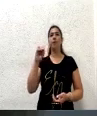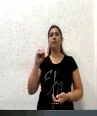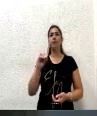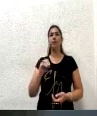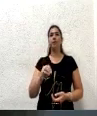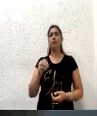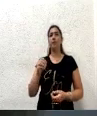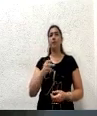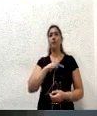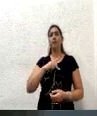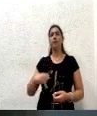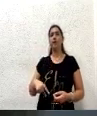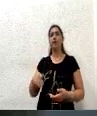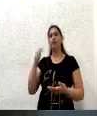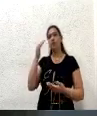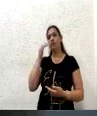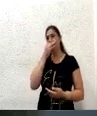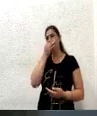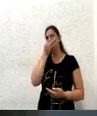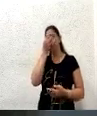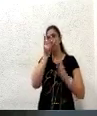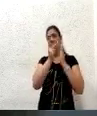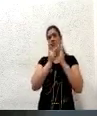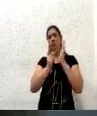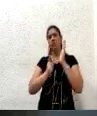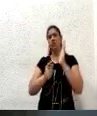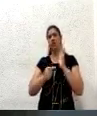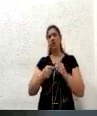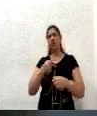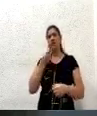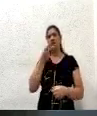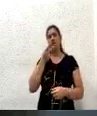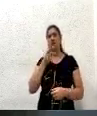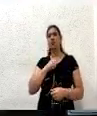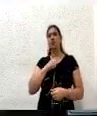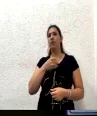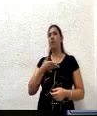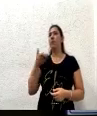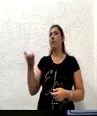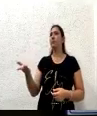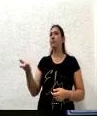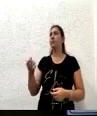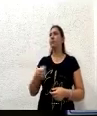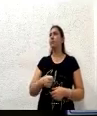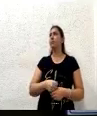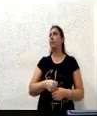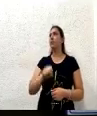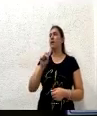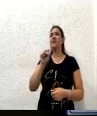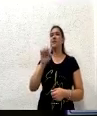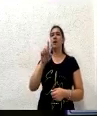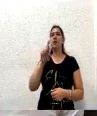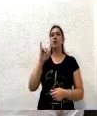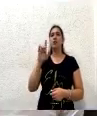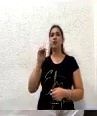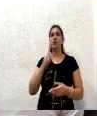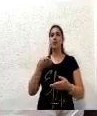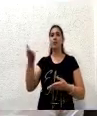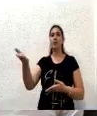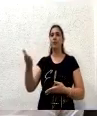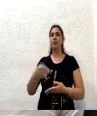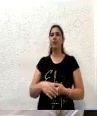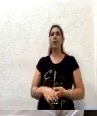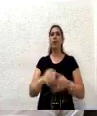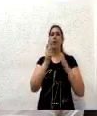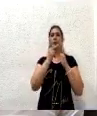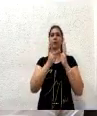Senhor presidente, como o projeto da autoria do senhor, eu passo a palavra para o senhor, tá bom? Eu entro depois. Ok. Esse